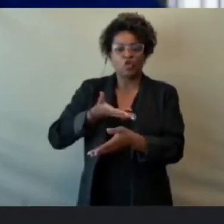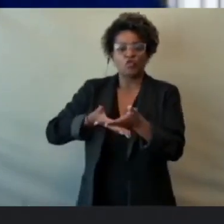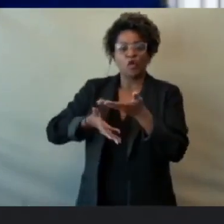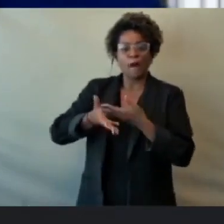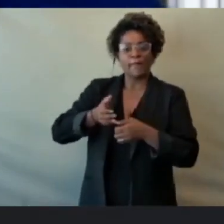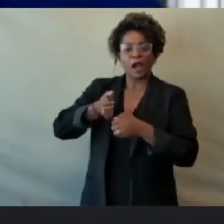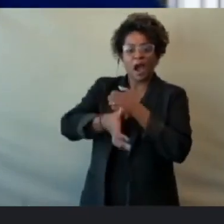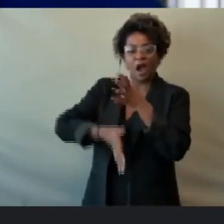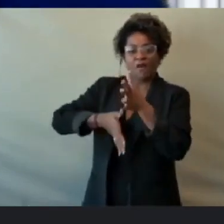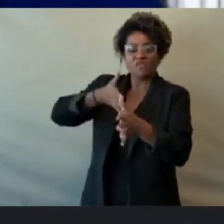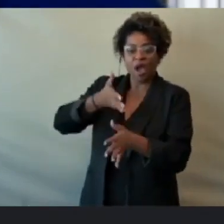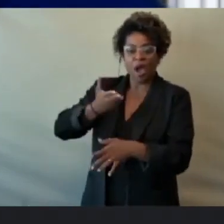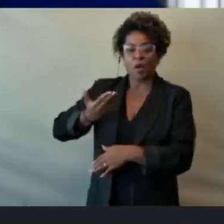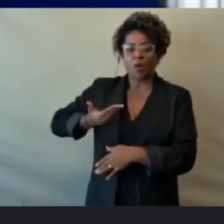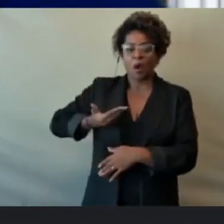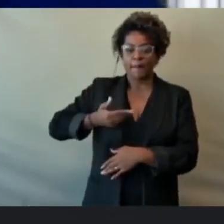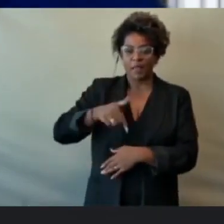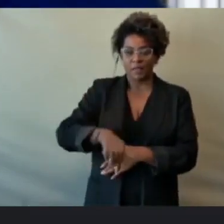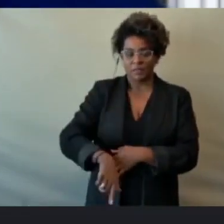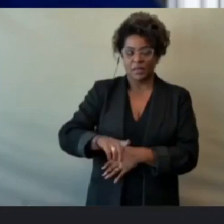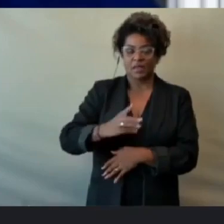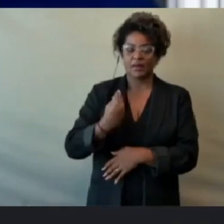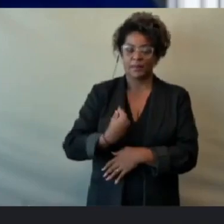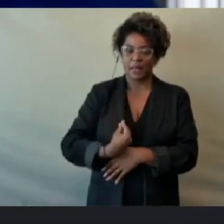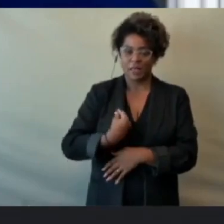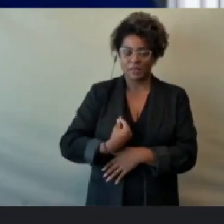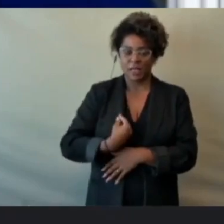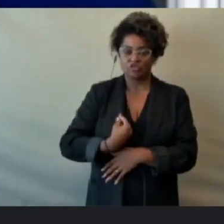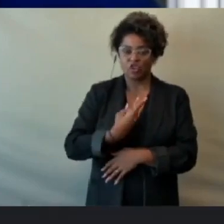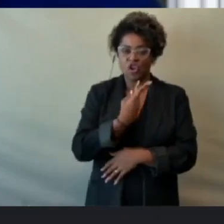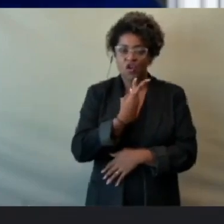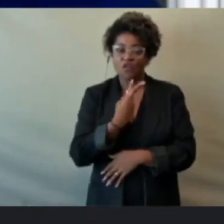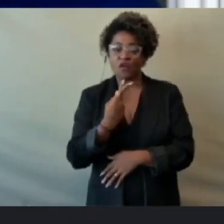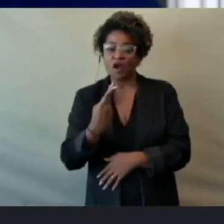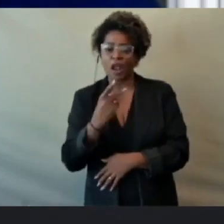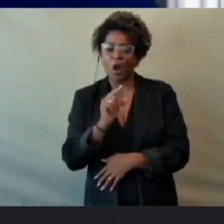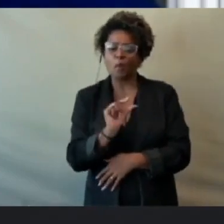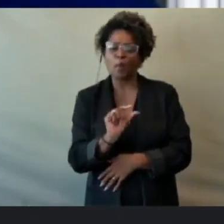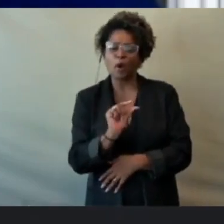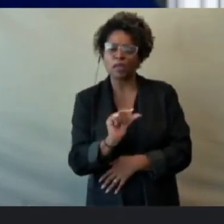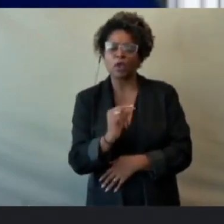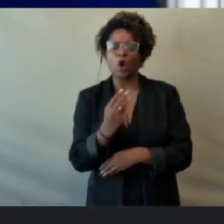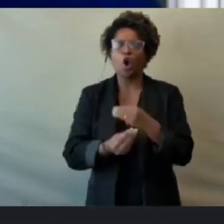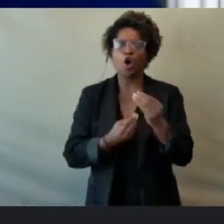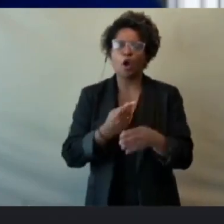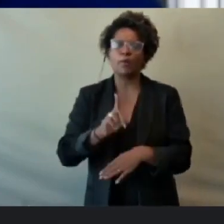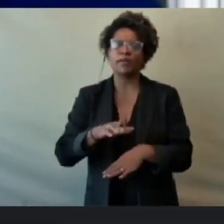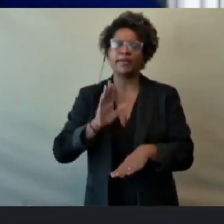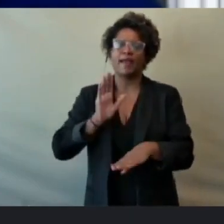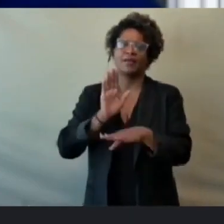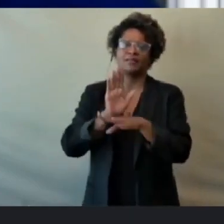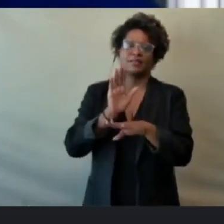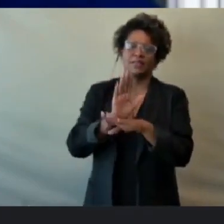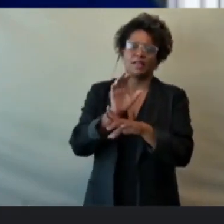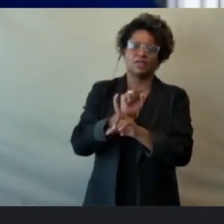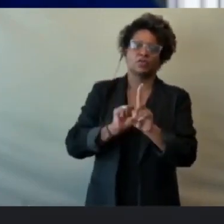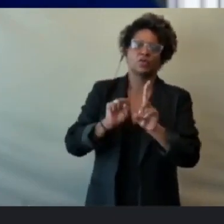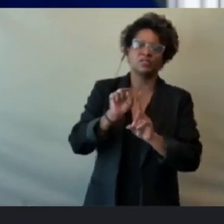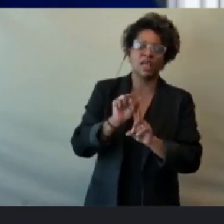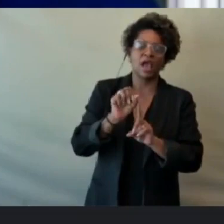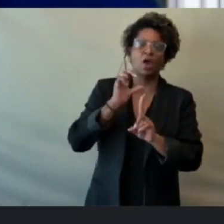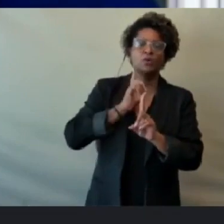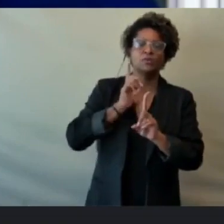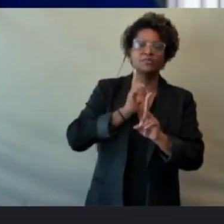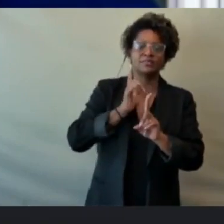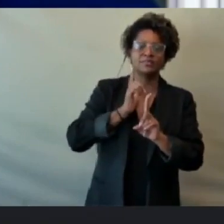colegas que aqui estão, para também dizer um pouco mais de como a assistência social ela tem se debruçado, especialmente a Secretaria